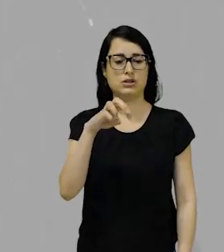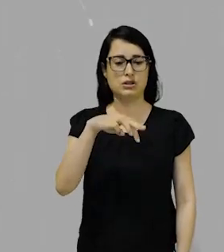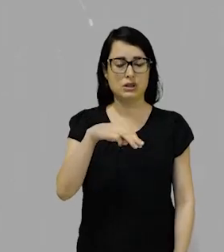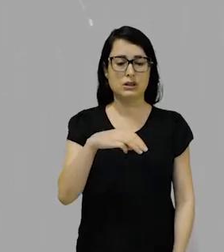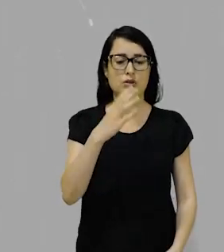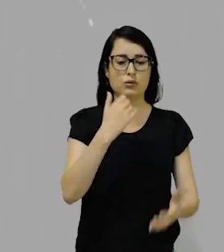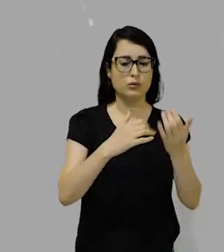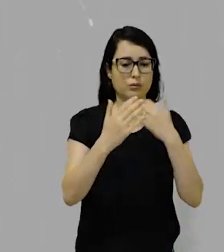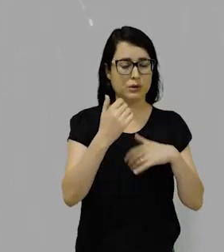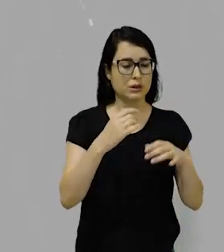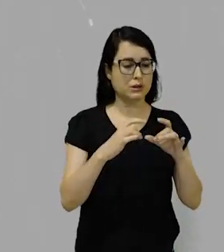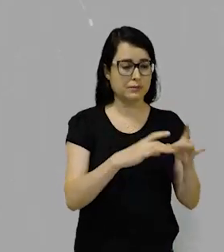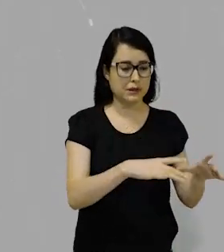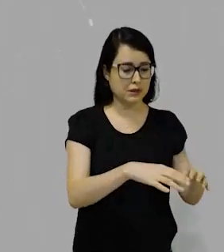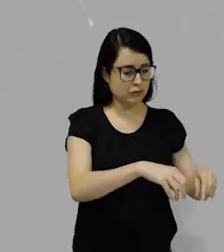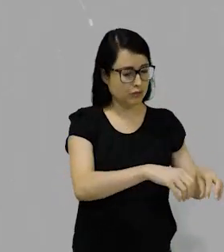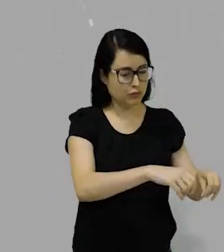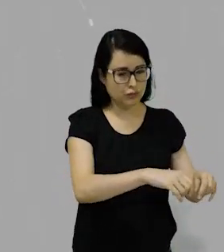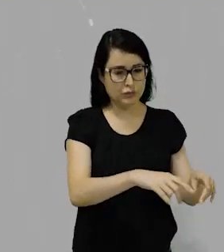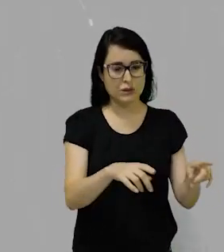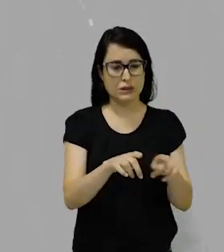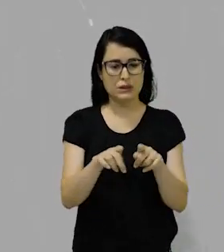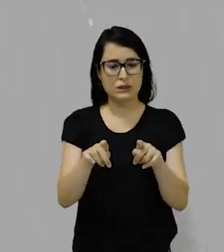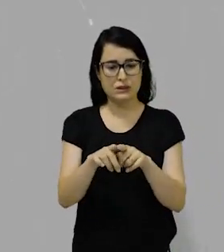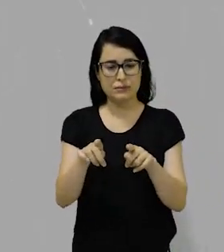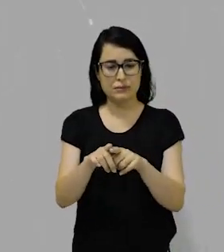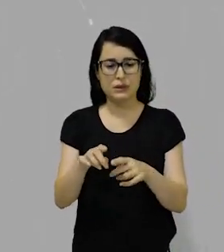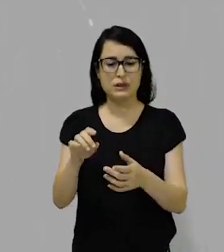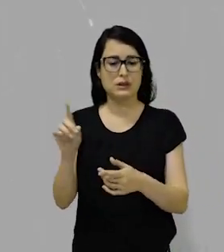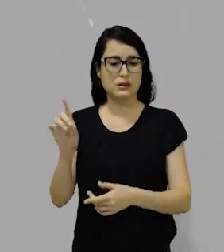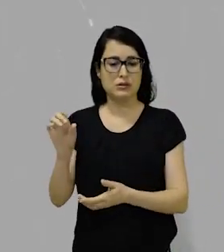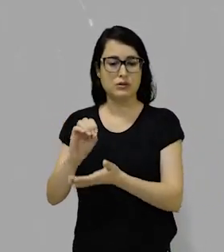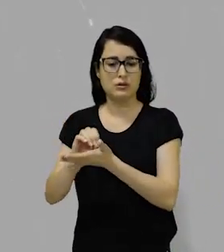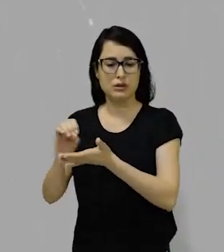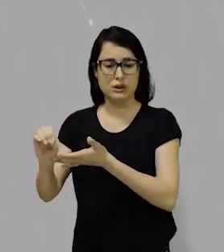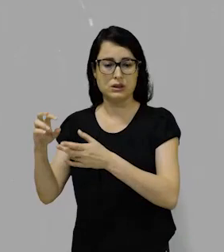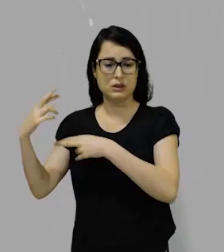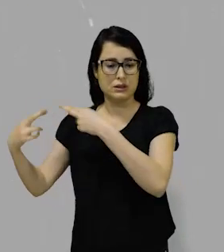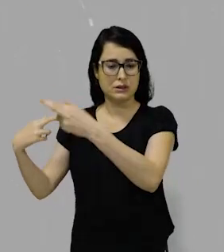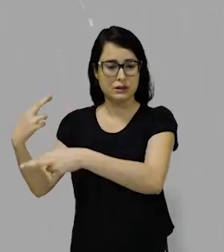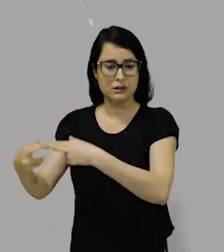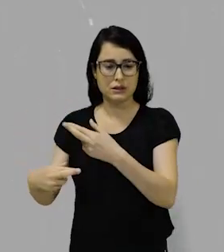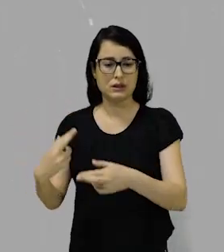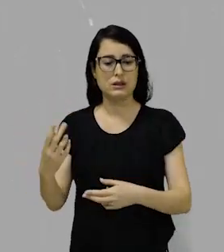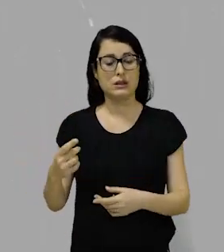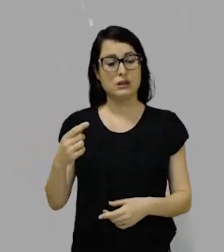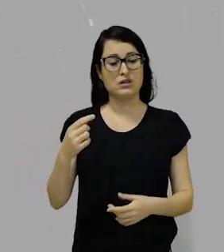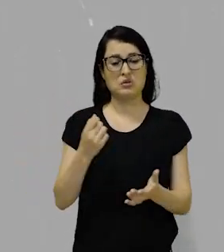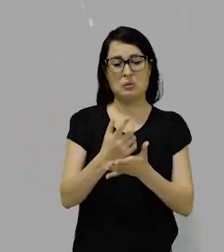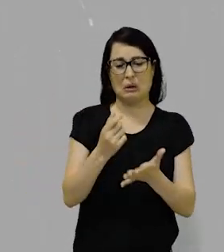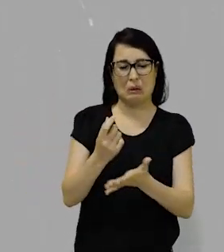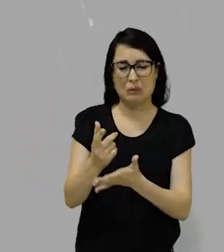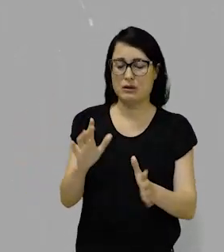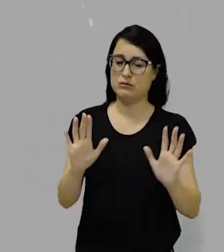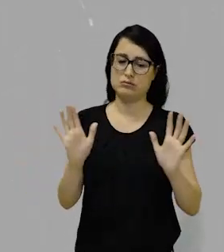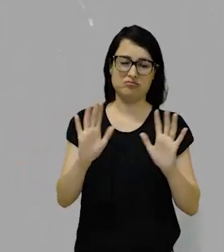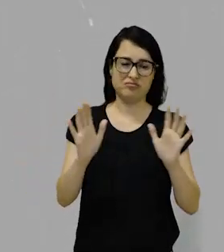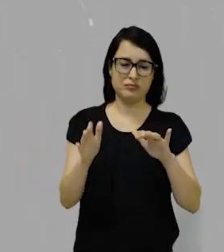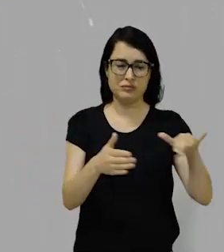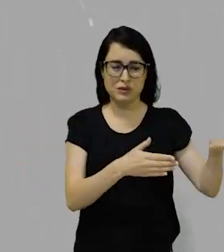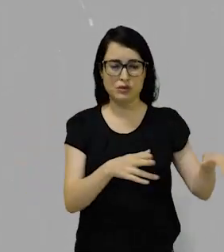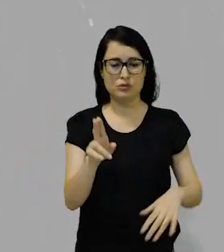para reciclagem. Adoção de um consumo consciente, não precisa estar comprando desenfreadamente. Utilização de embalagens